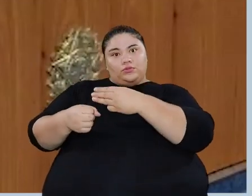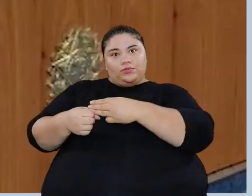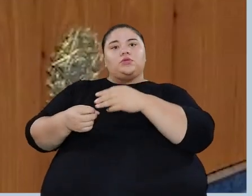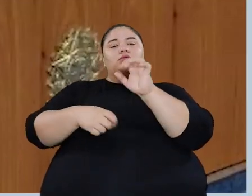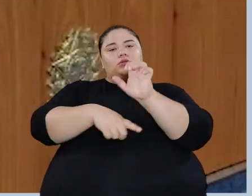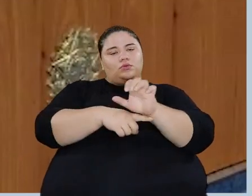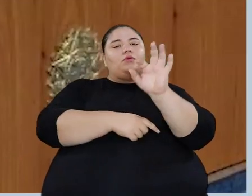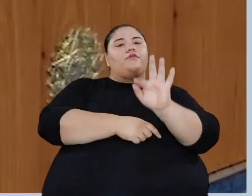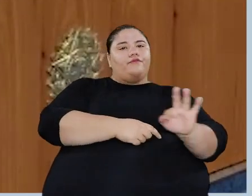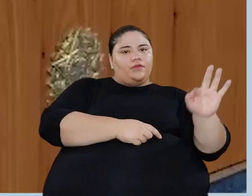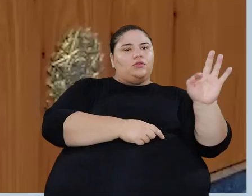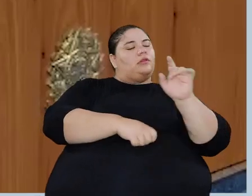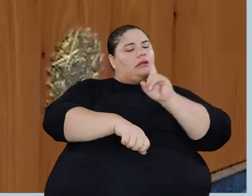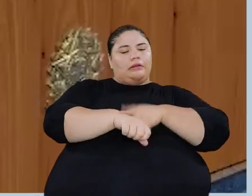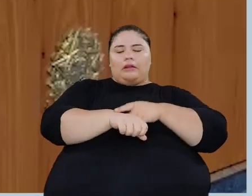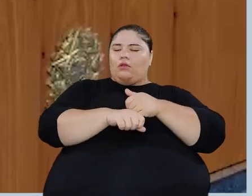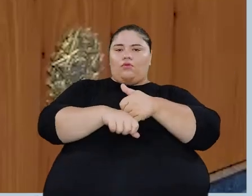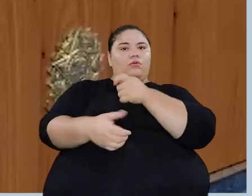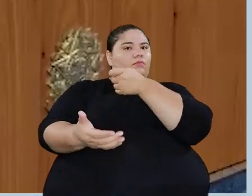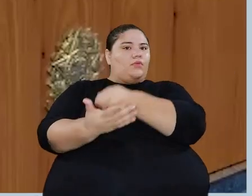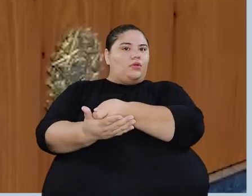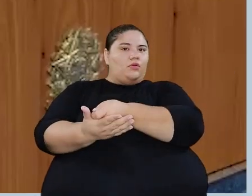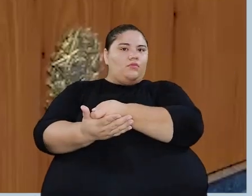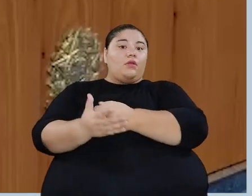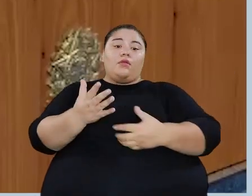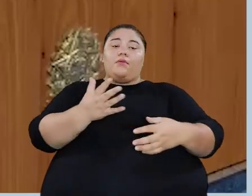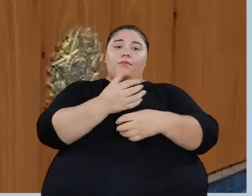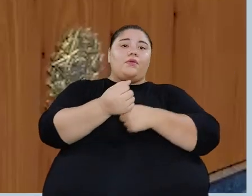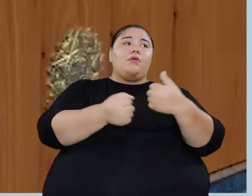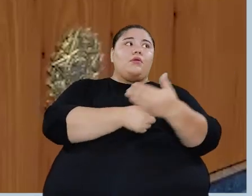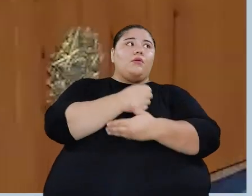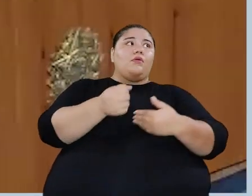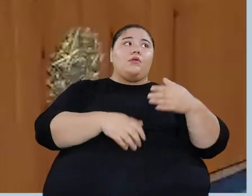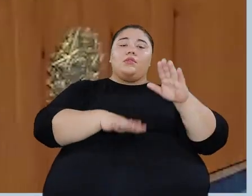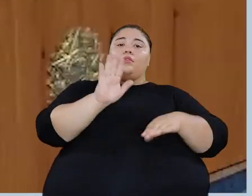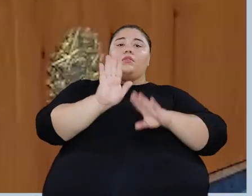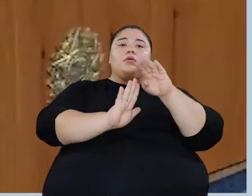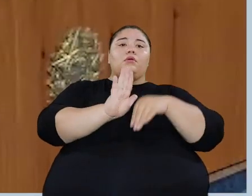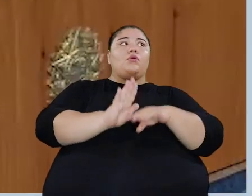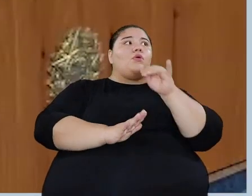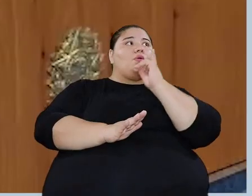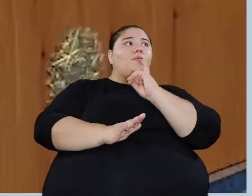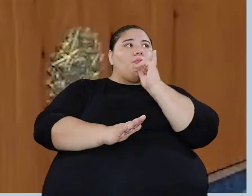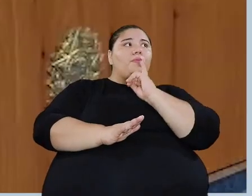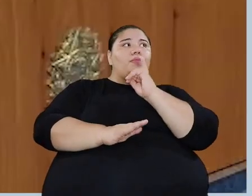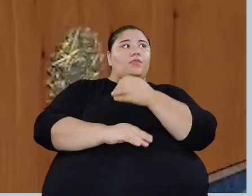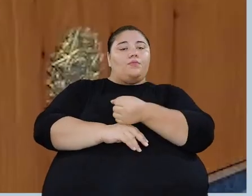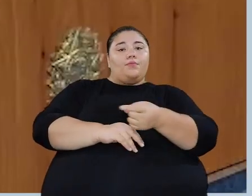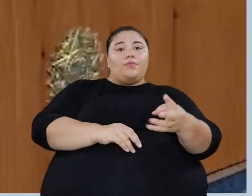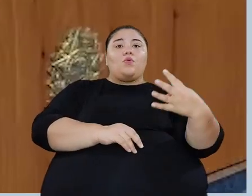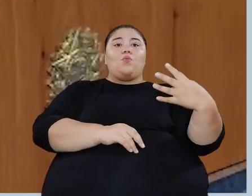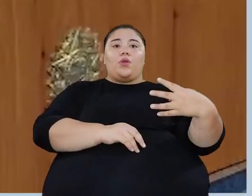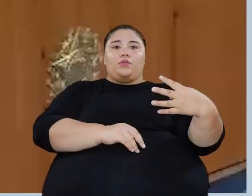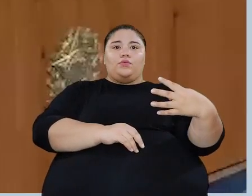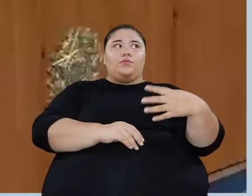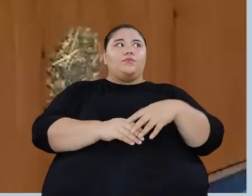federal. Perfeito. De imediato, no pagamento. E a base de cálculo vai variar de acordo com a operação. Então, eu tenho aí pelo menos 4 variáveis.